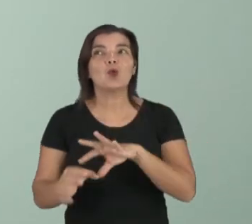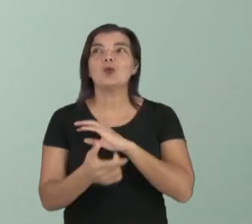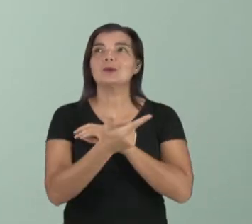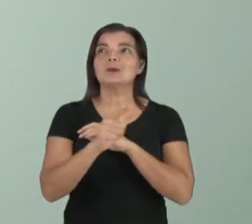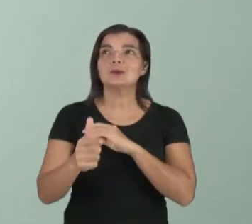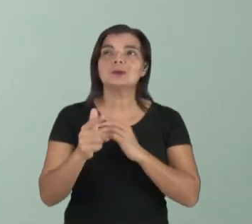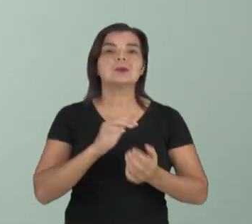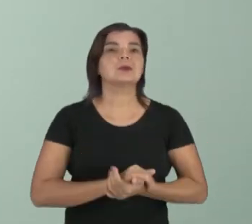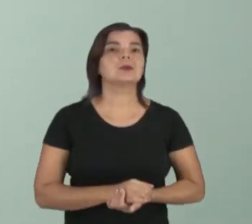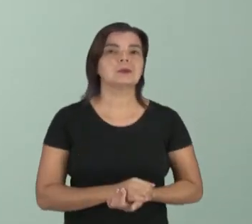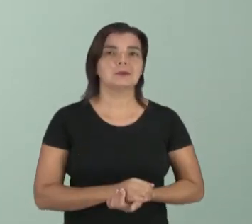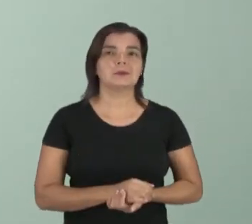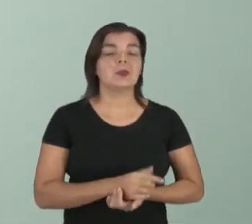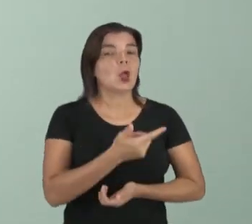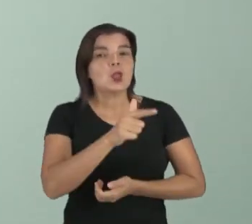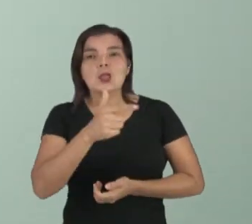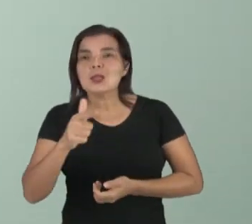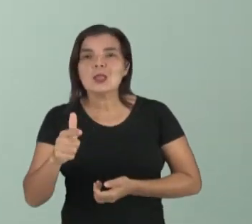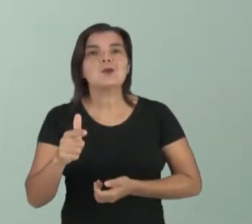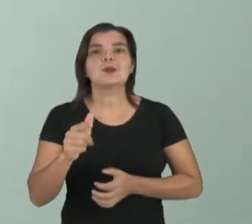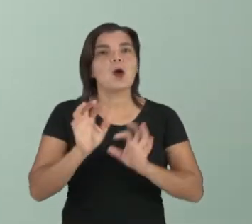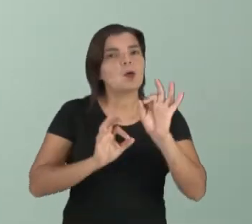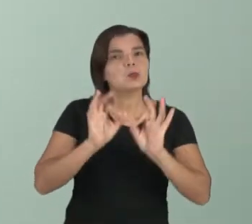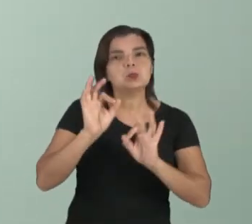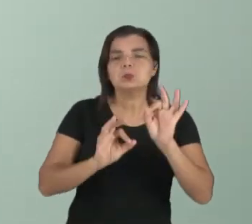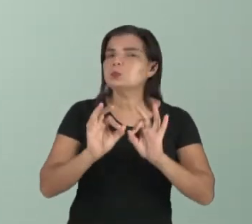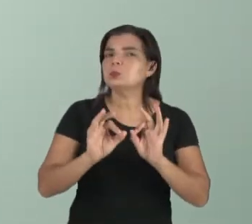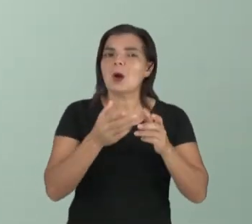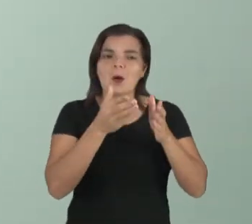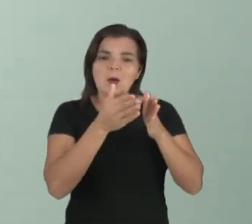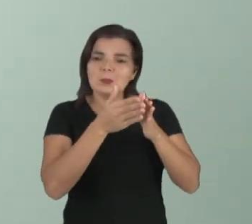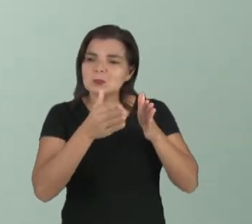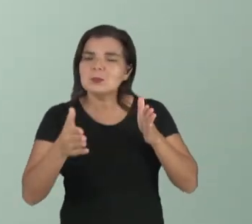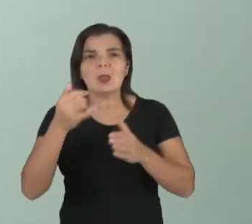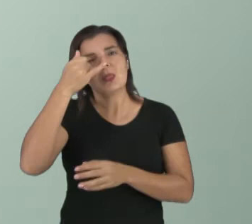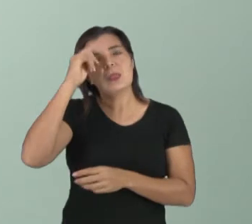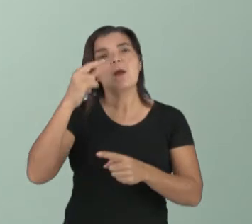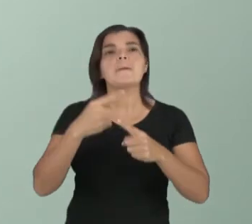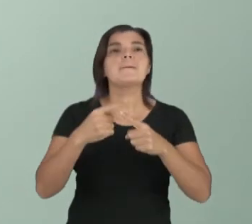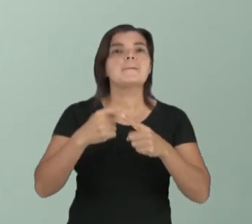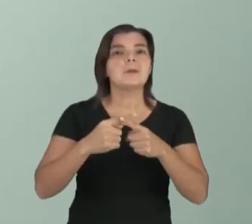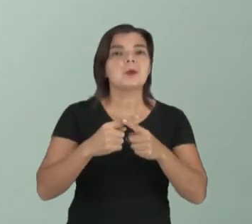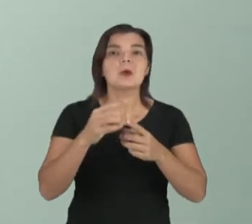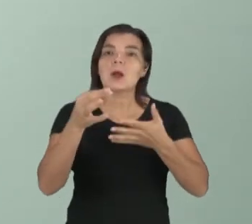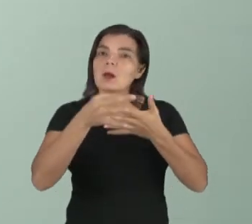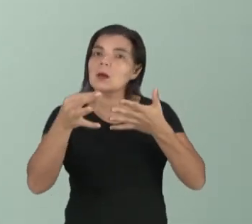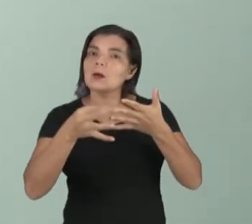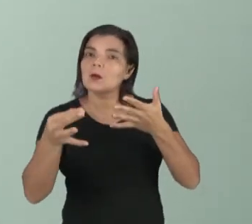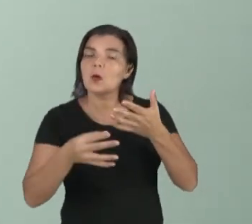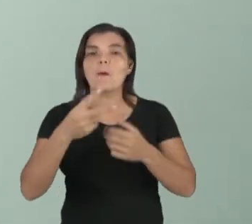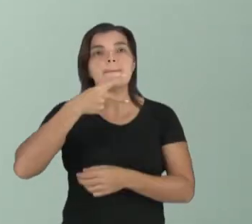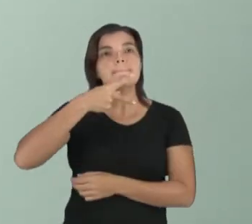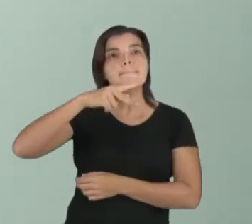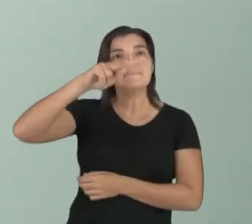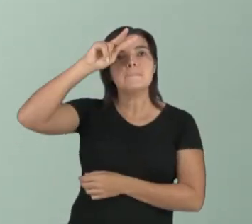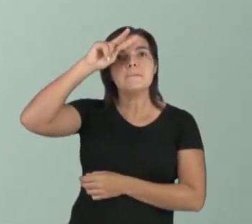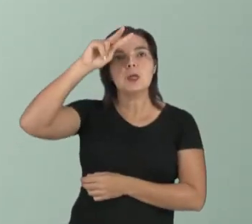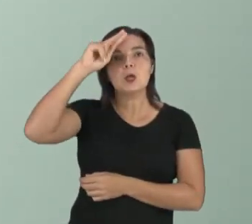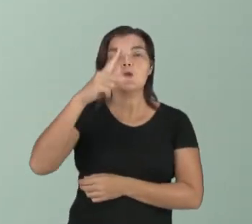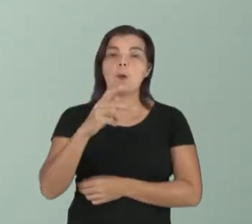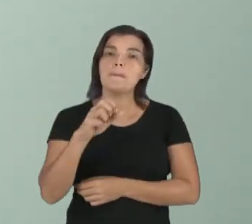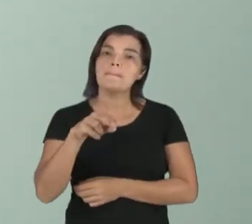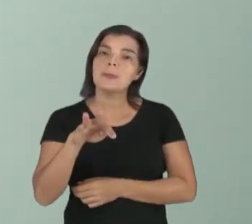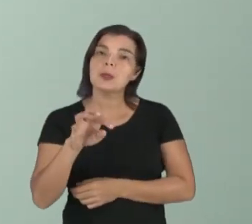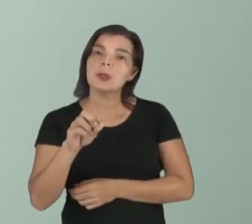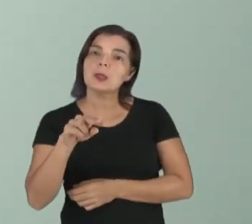tem sentido, não tem uma organização lógica de ideias, porque esses elementos, peru, panetone, frutas e